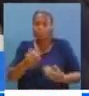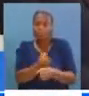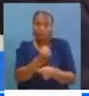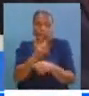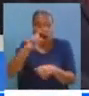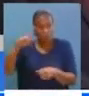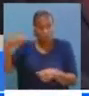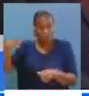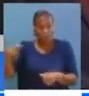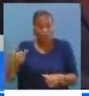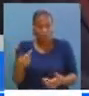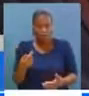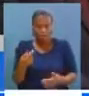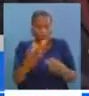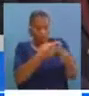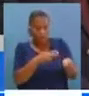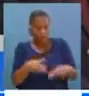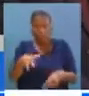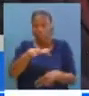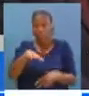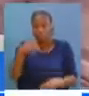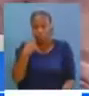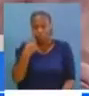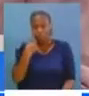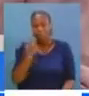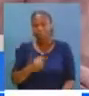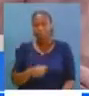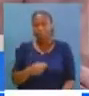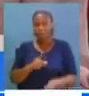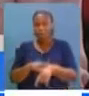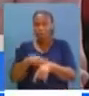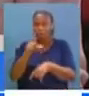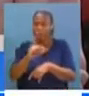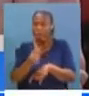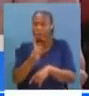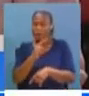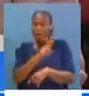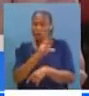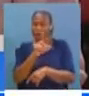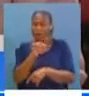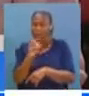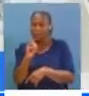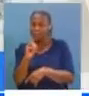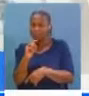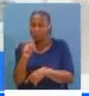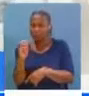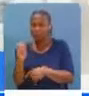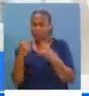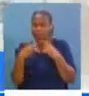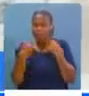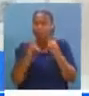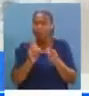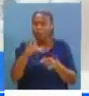serviços especializados em diversas áreas do conhecimento. Altura também para Ulisses Correia e Silva anunciar que